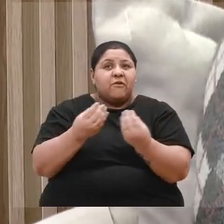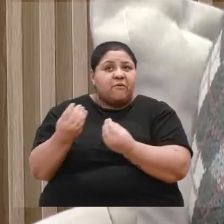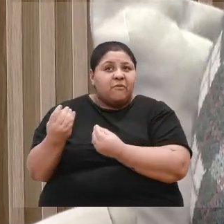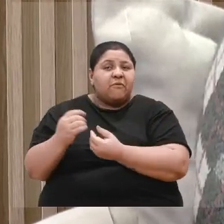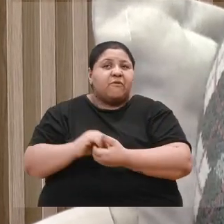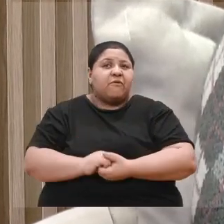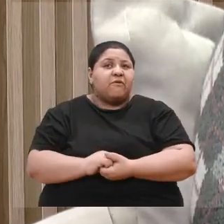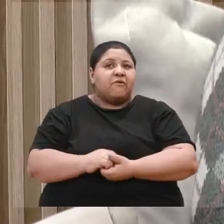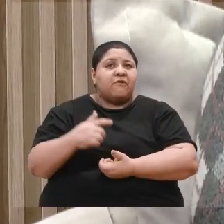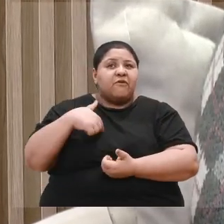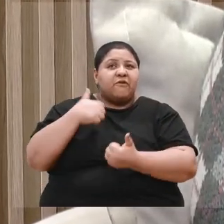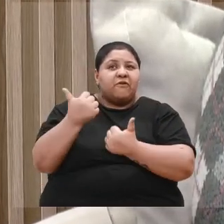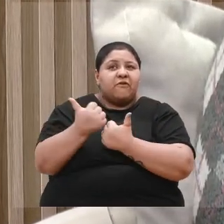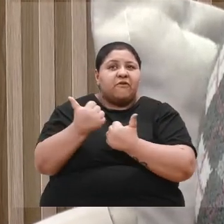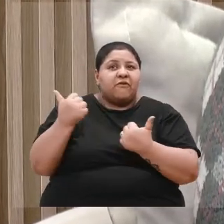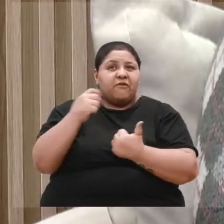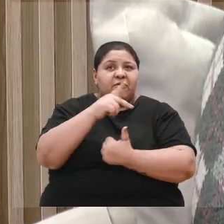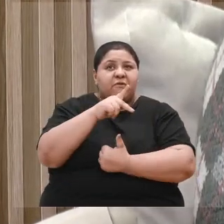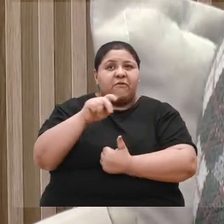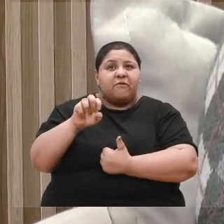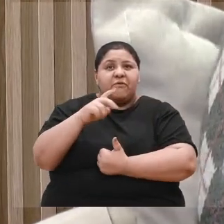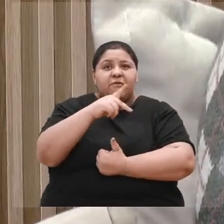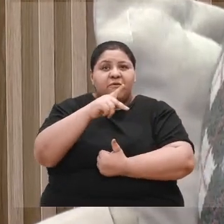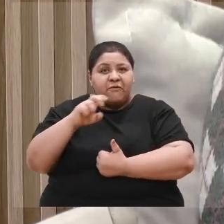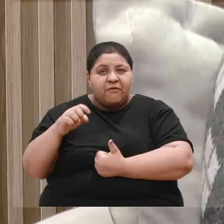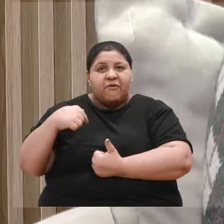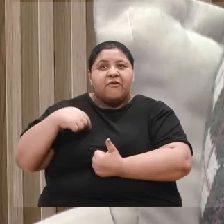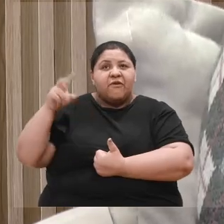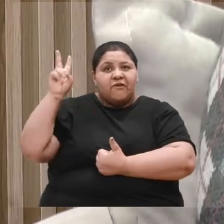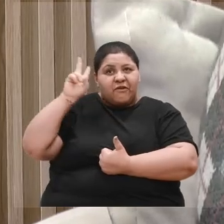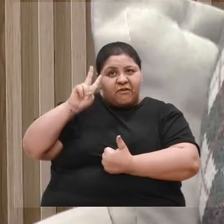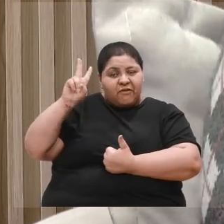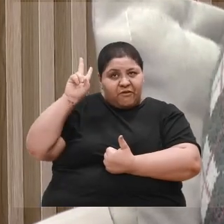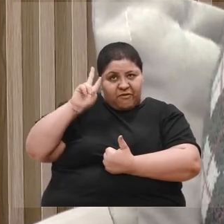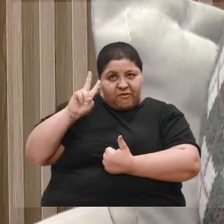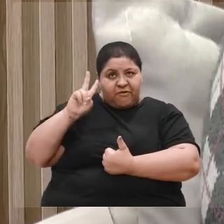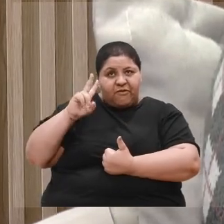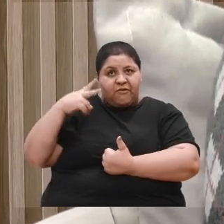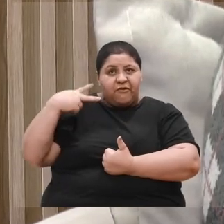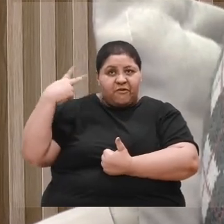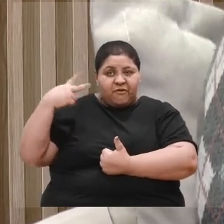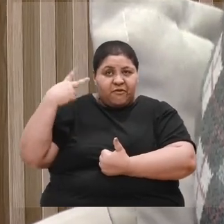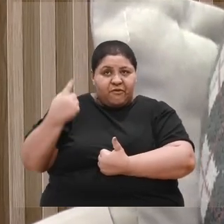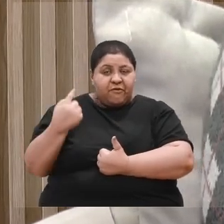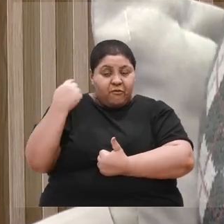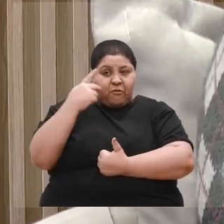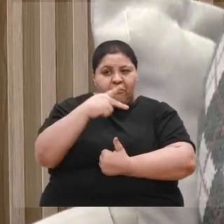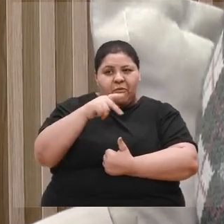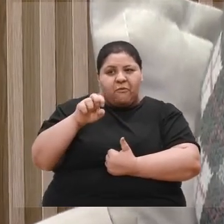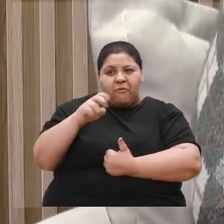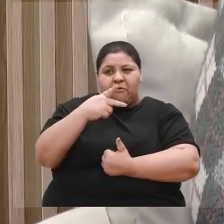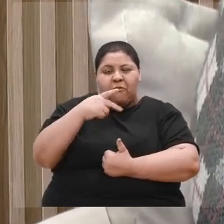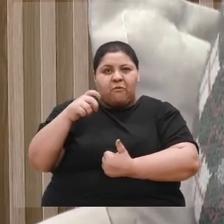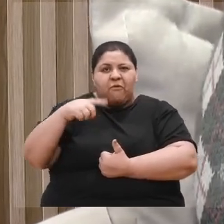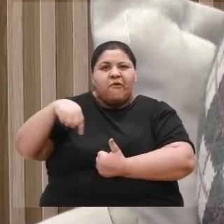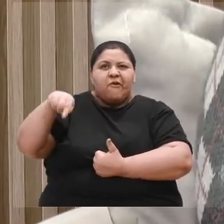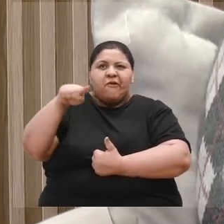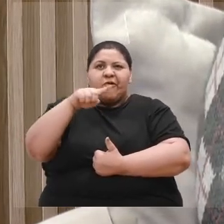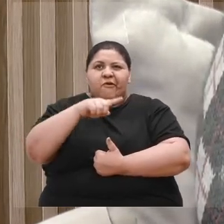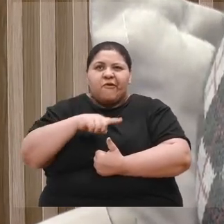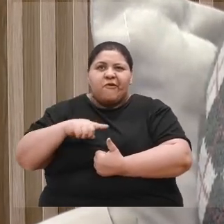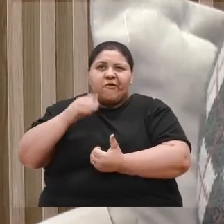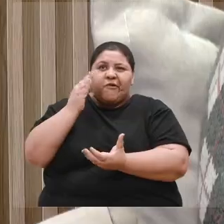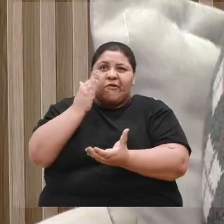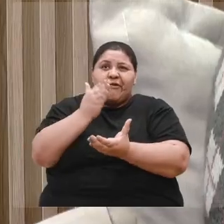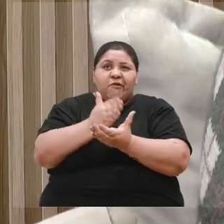sabia disso. Sim, eu era assessora do Pepe Vargas. E eu lembro que eu e o vereador da época, o Pepe, nós levamos um